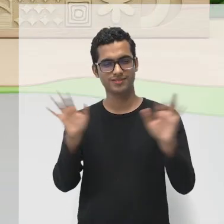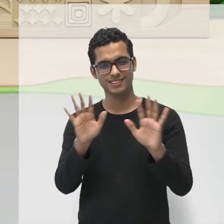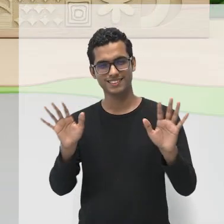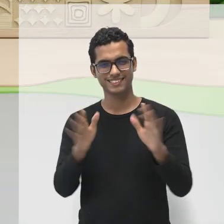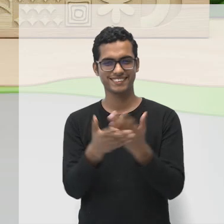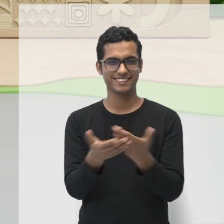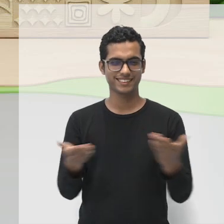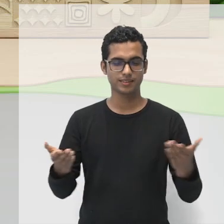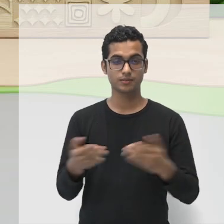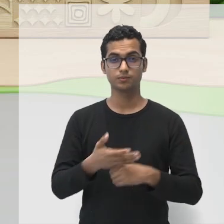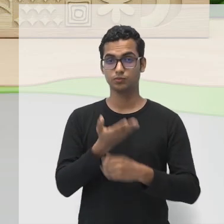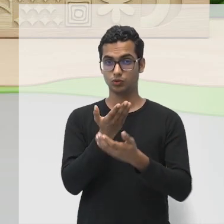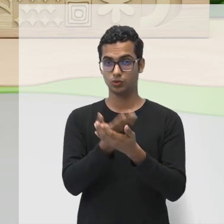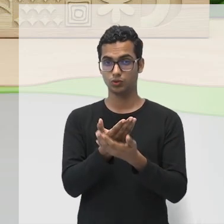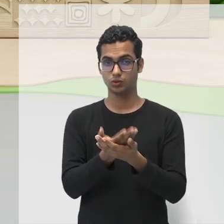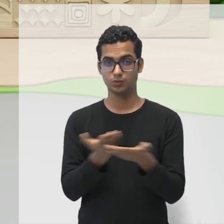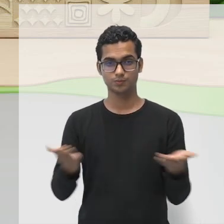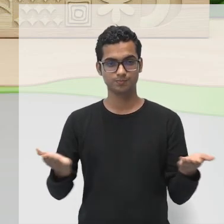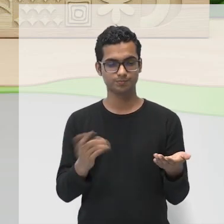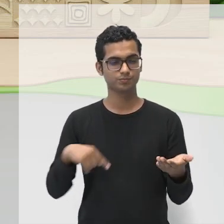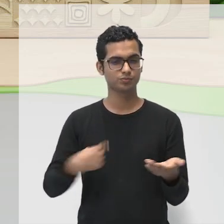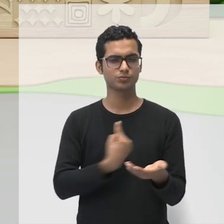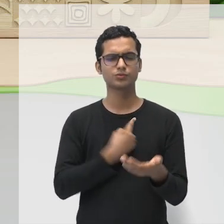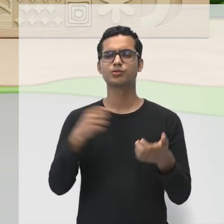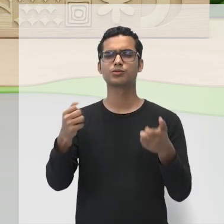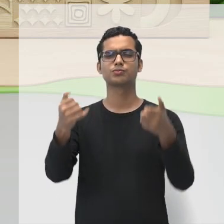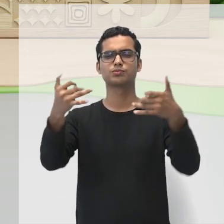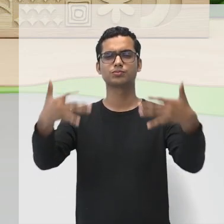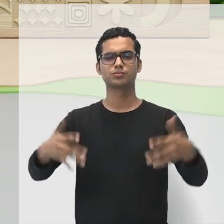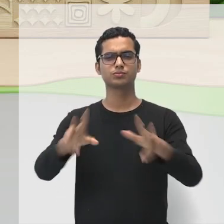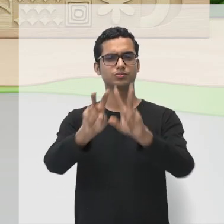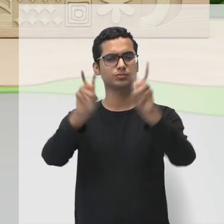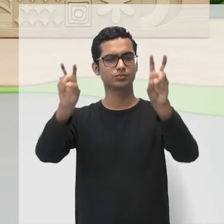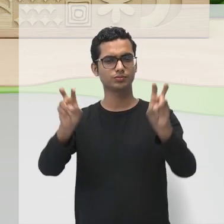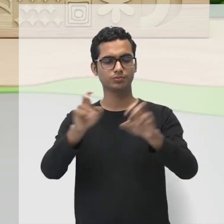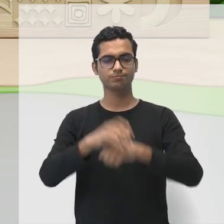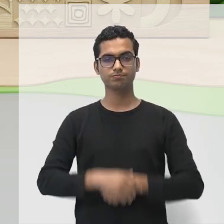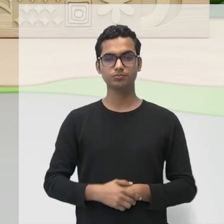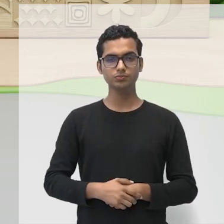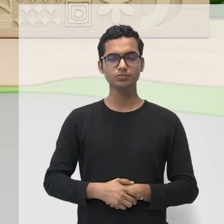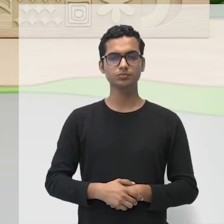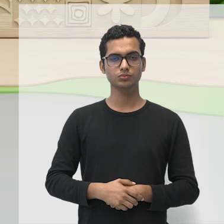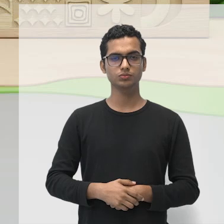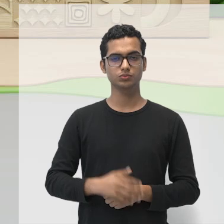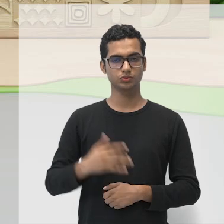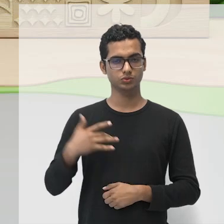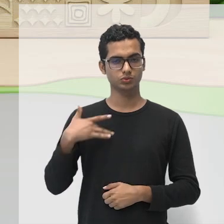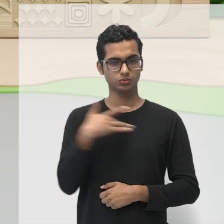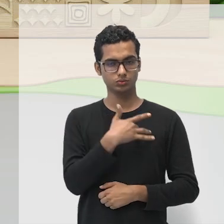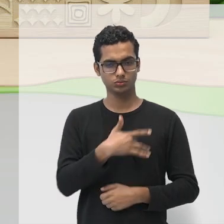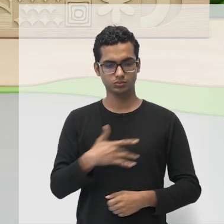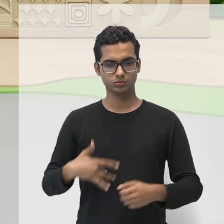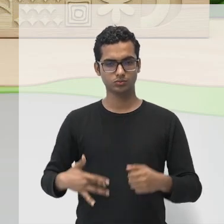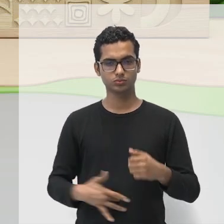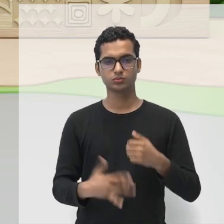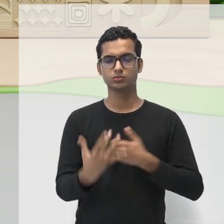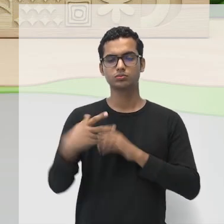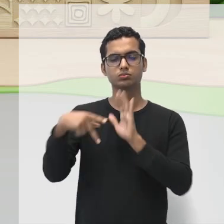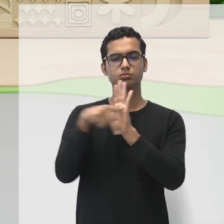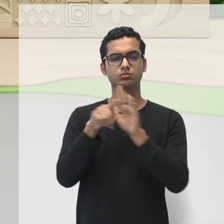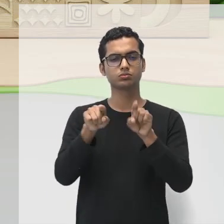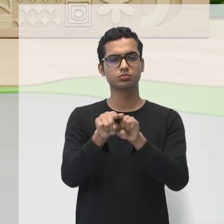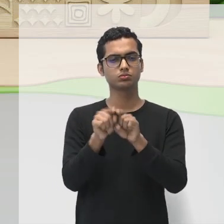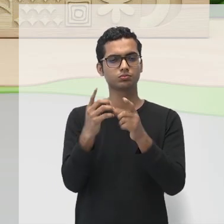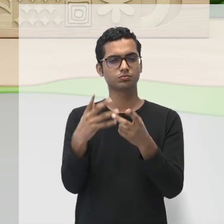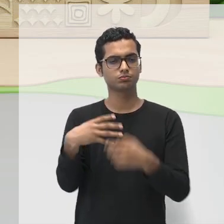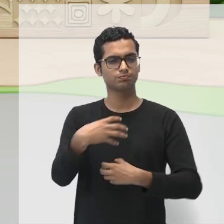Olá! Na nossa aula de hoje, iremos falar sobre os órgãos dos sentidos. Observem